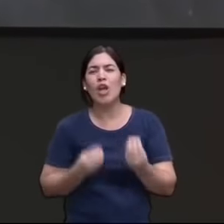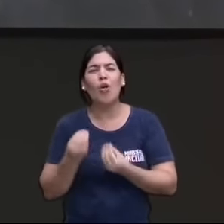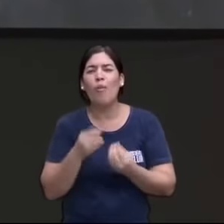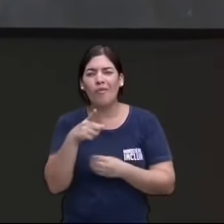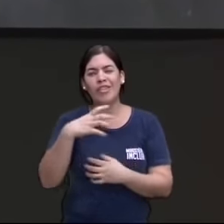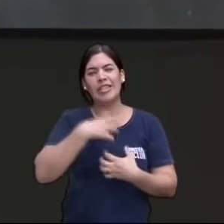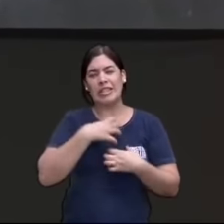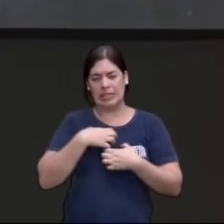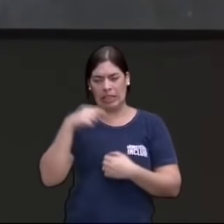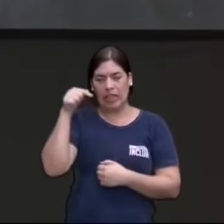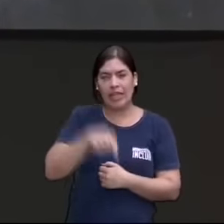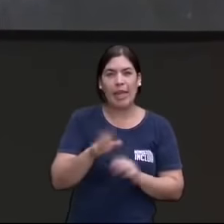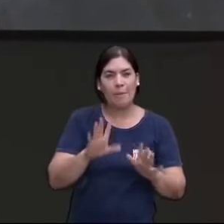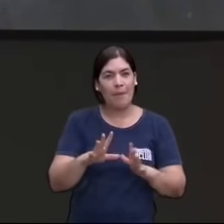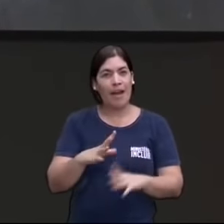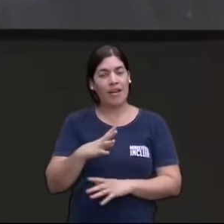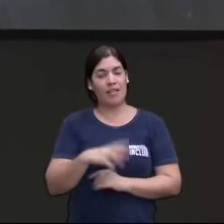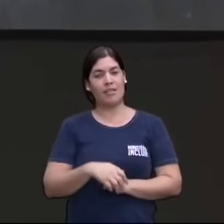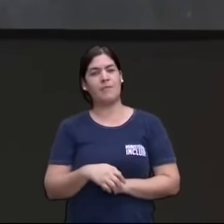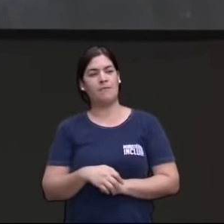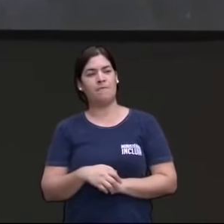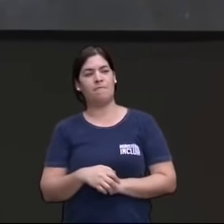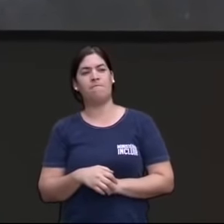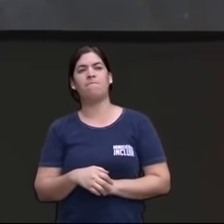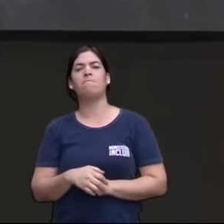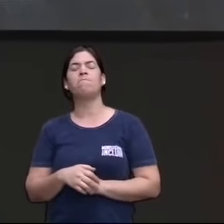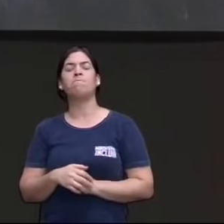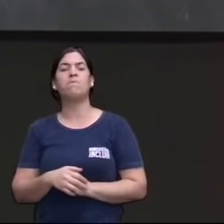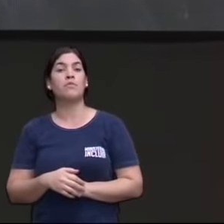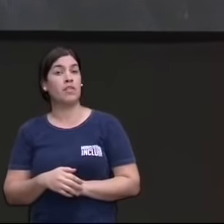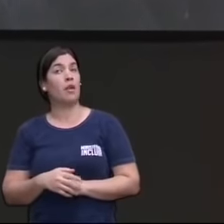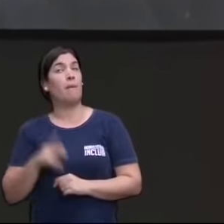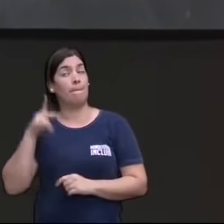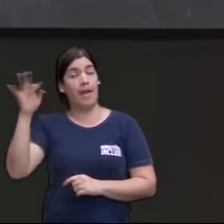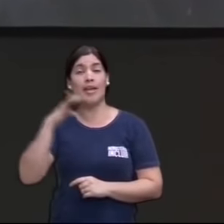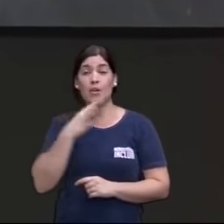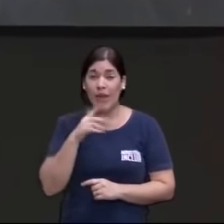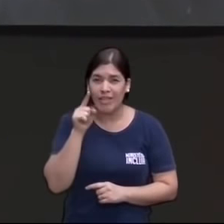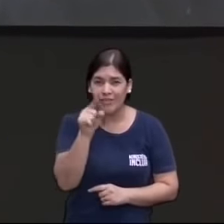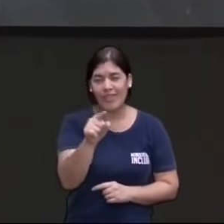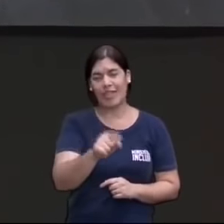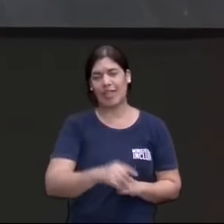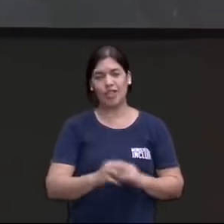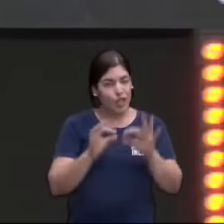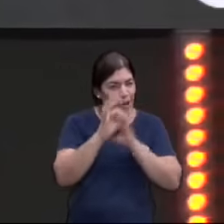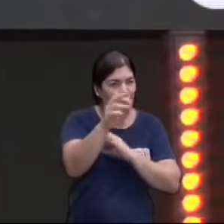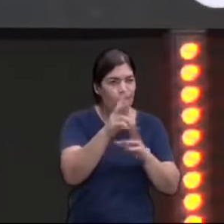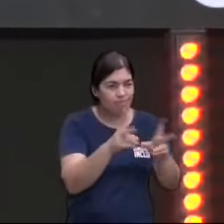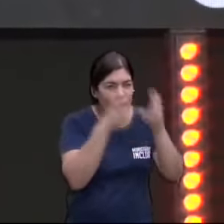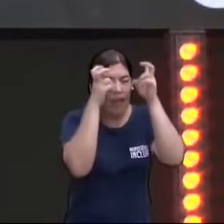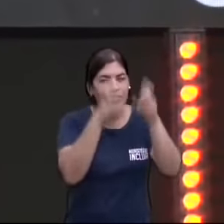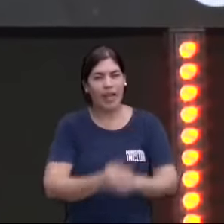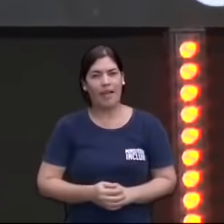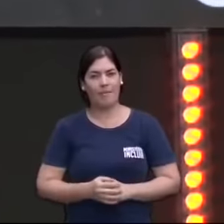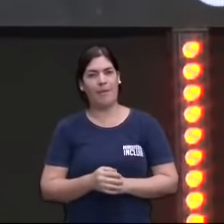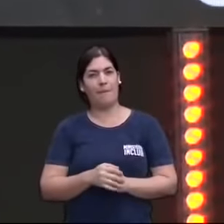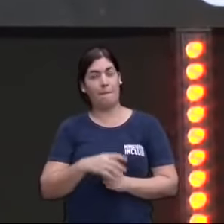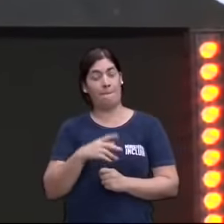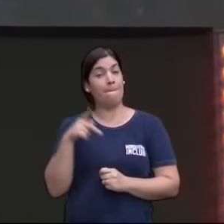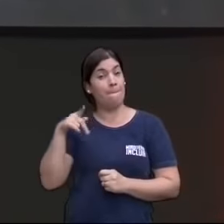aqui, mas o pai te reconhece. Ele te reconhece. E o pai corre e vai até o